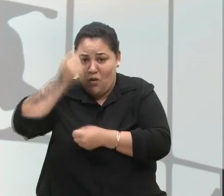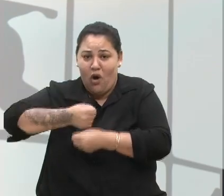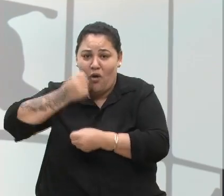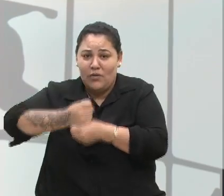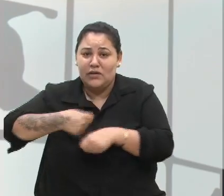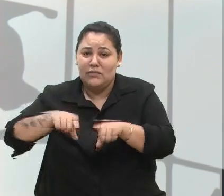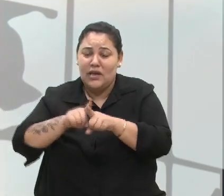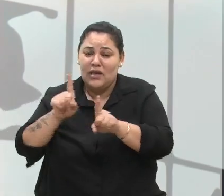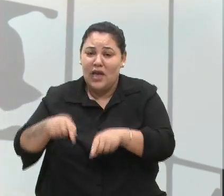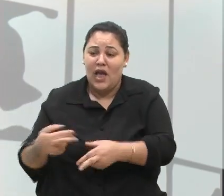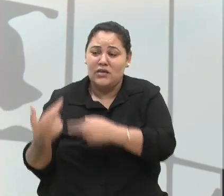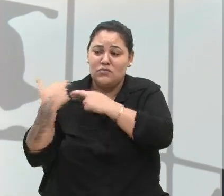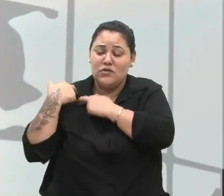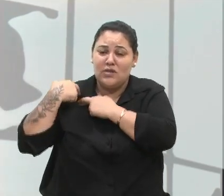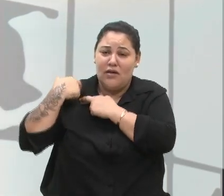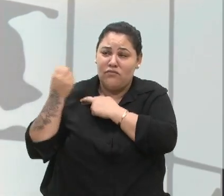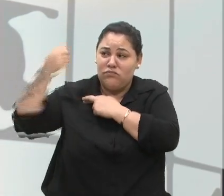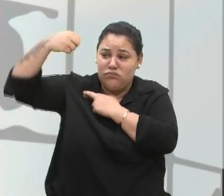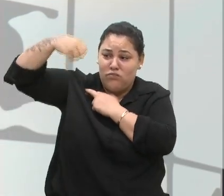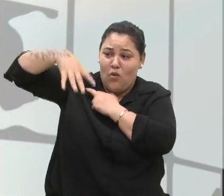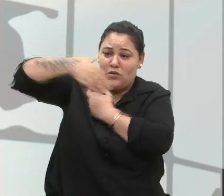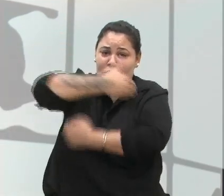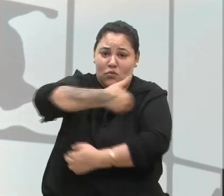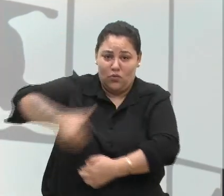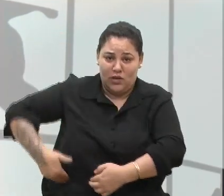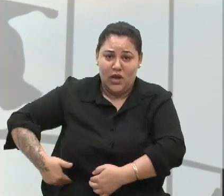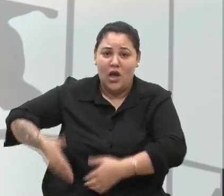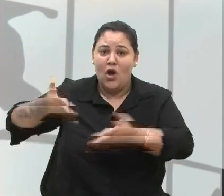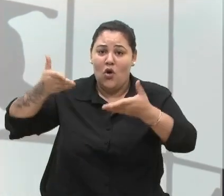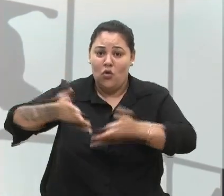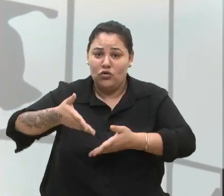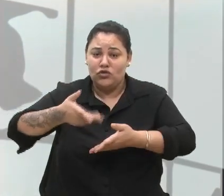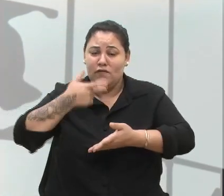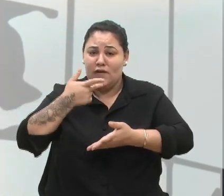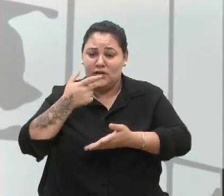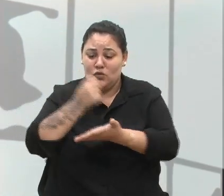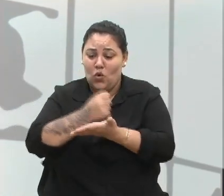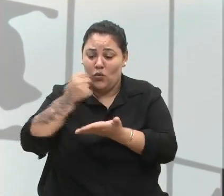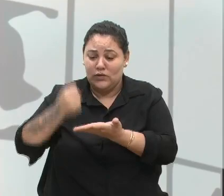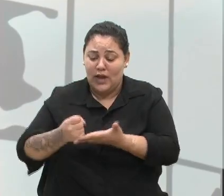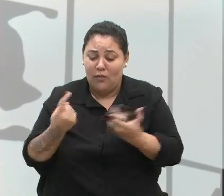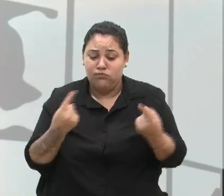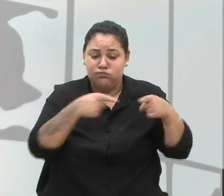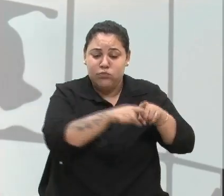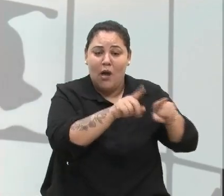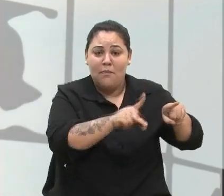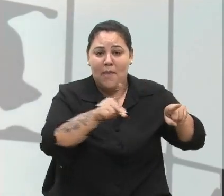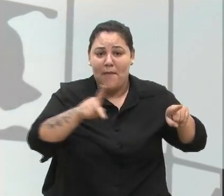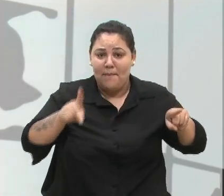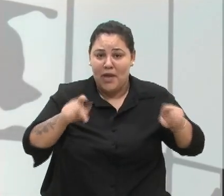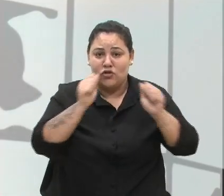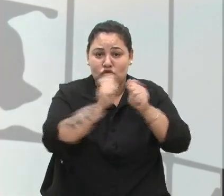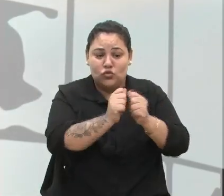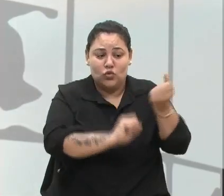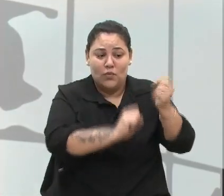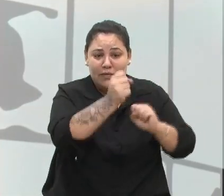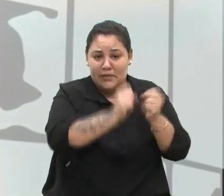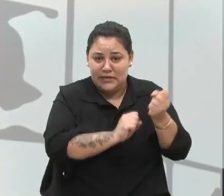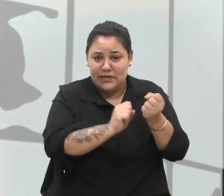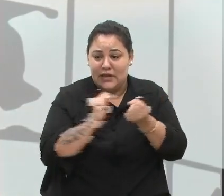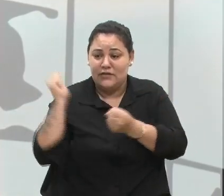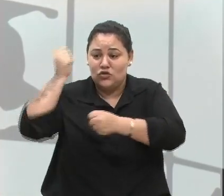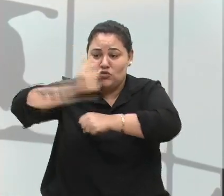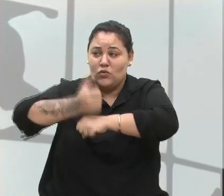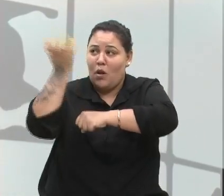encarregada da iluminação pública, né? Hoje, dado esse contrato que nós temos com a parceria público-privada com a empresa que está colocando essa